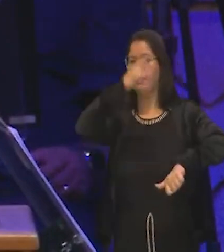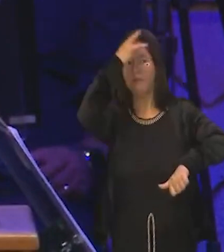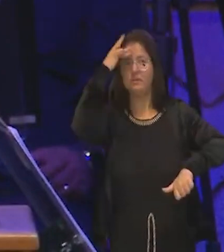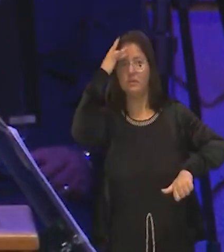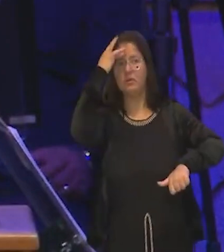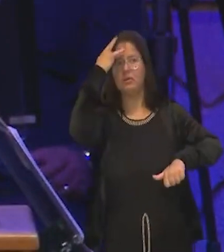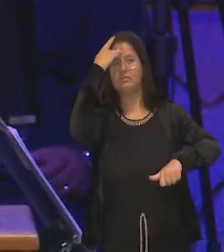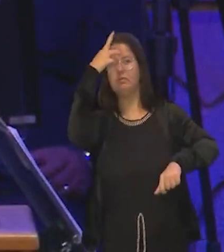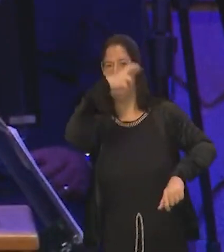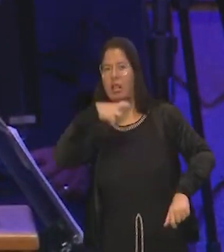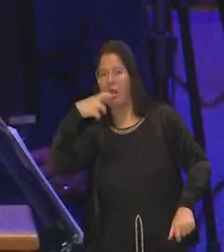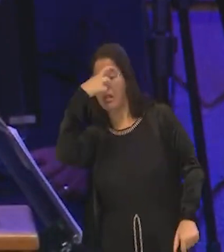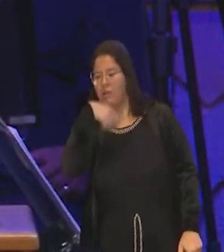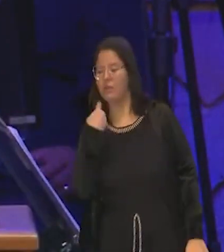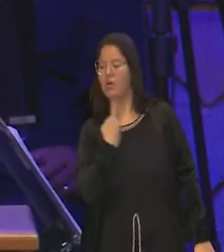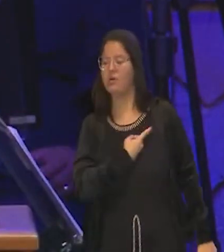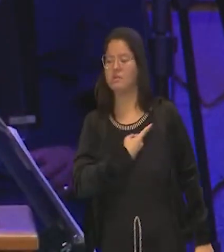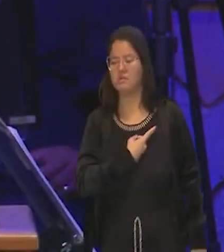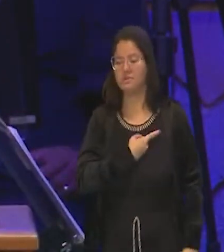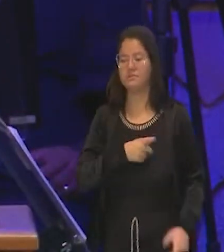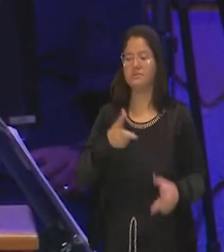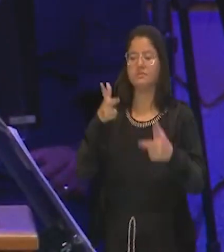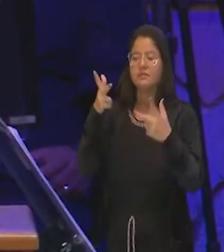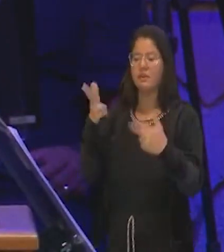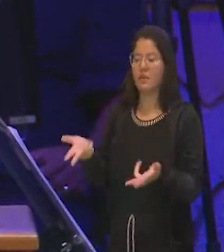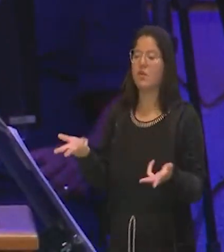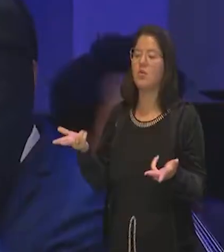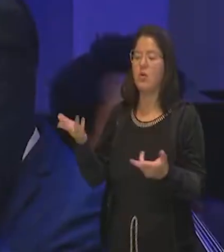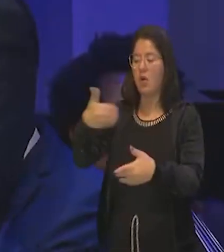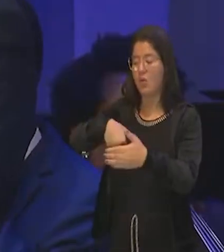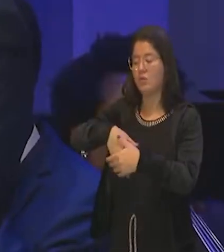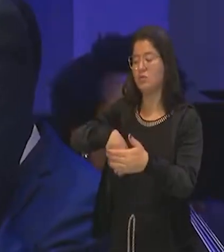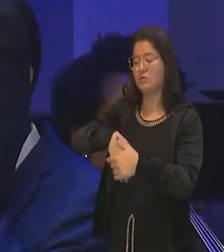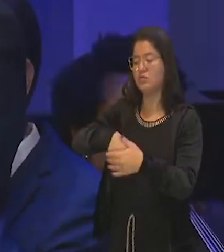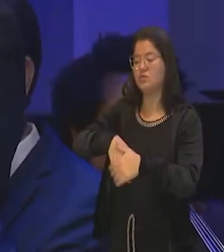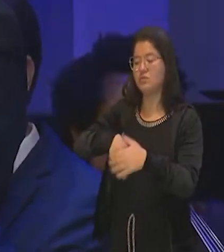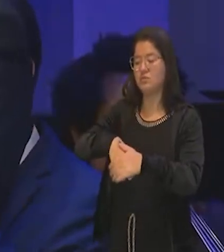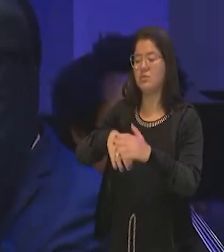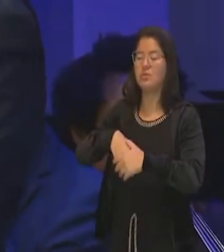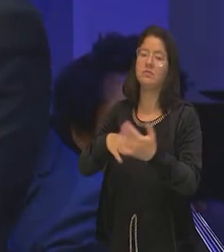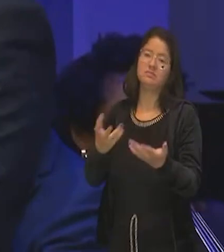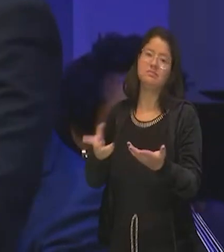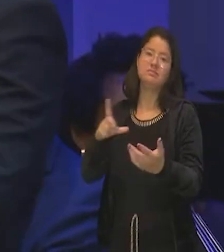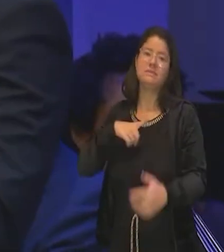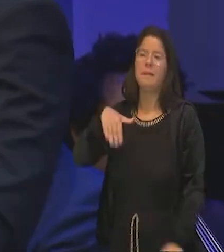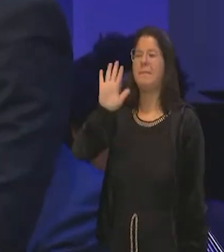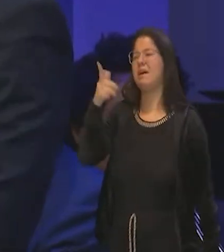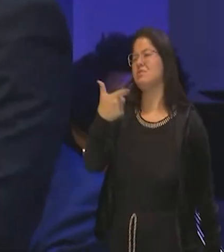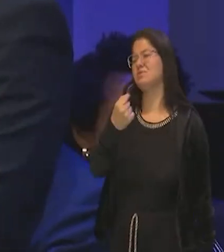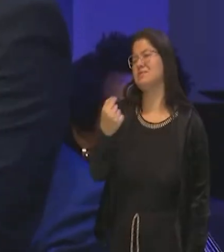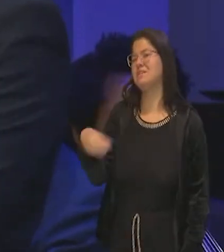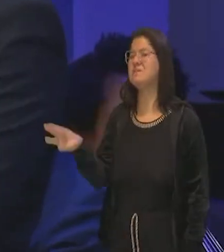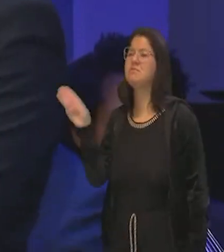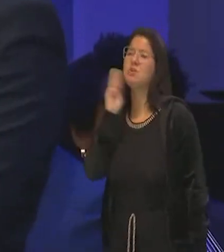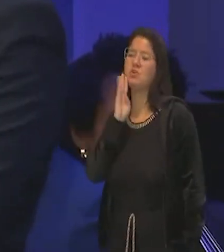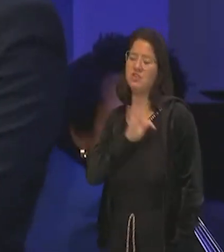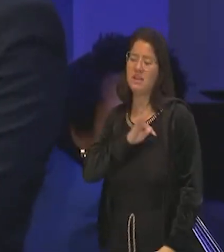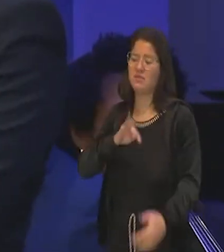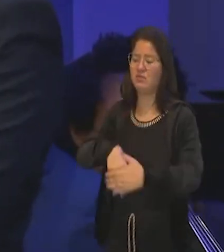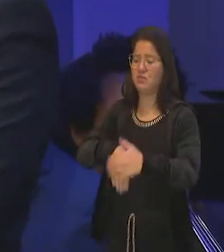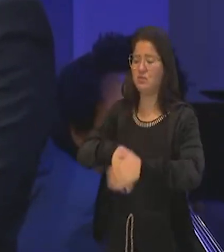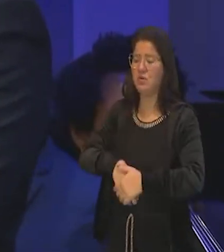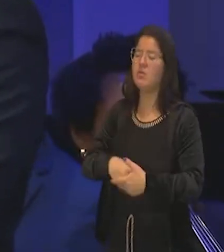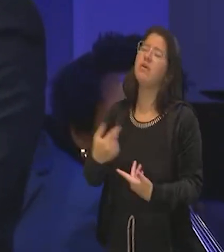observados, e como no futebol, nós somos mais de 200 milhões de técnicos de futebol, assim também é no meio pastoral.